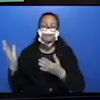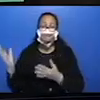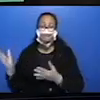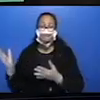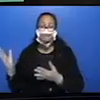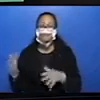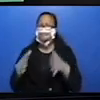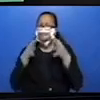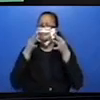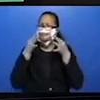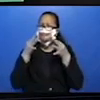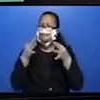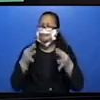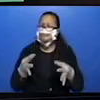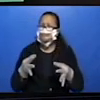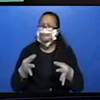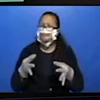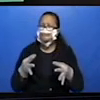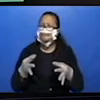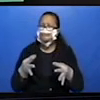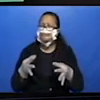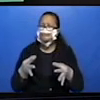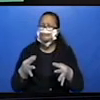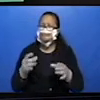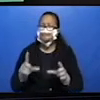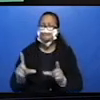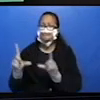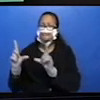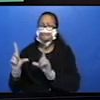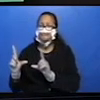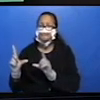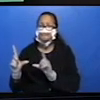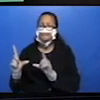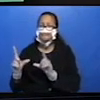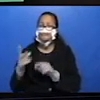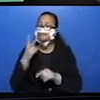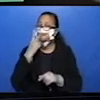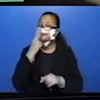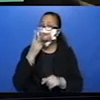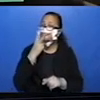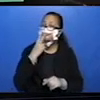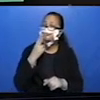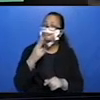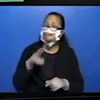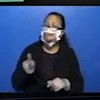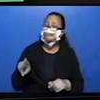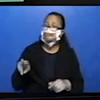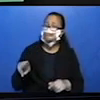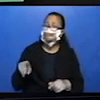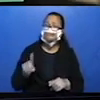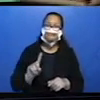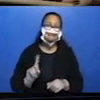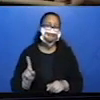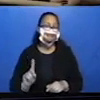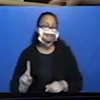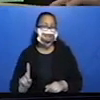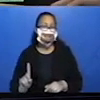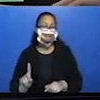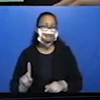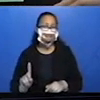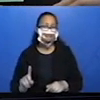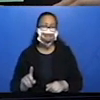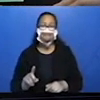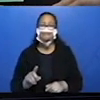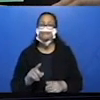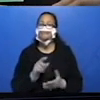Presta muita atenção nessas duas imagens. Elas parecem ser iguais, mas não são. Olha o que está escrito